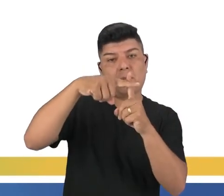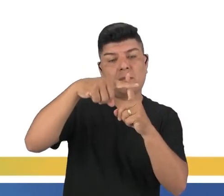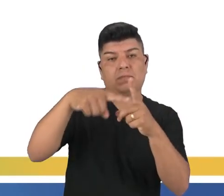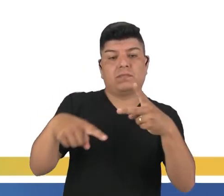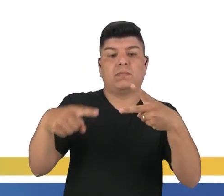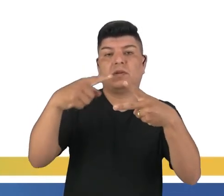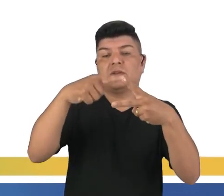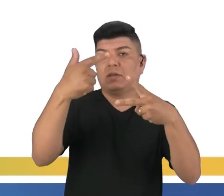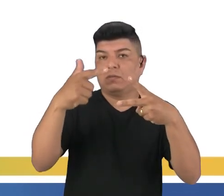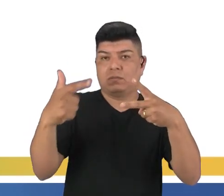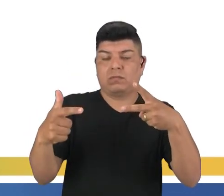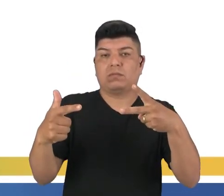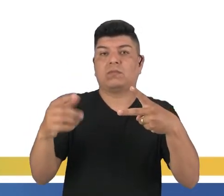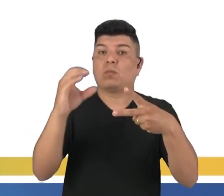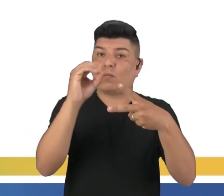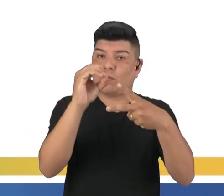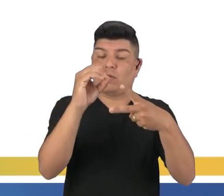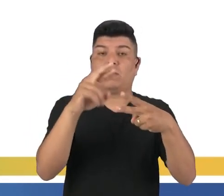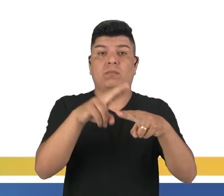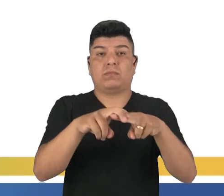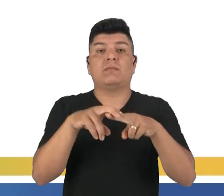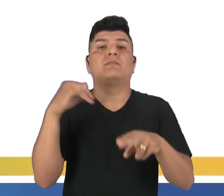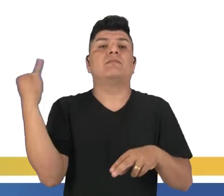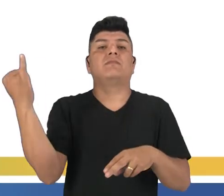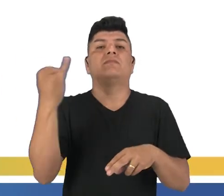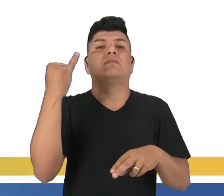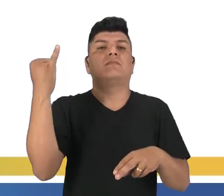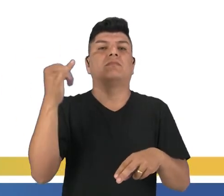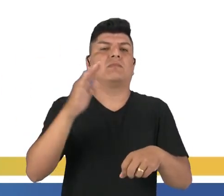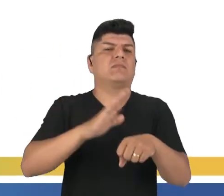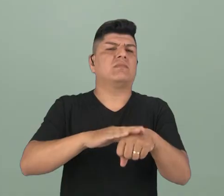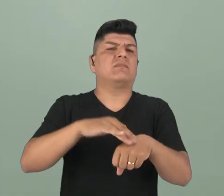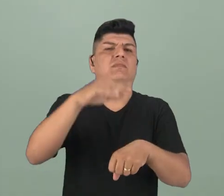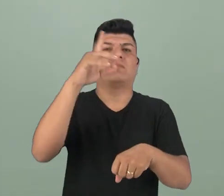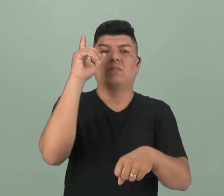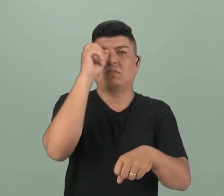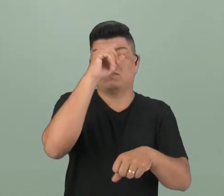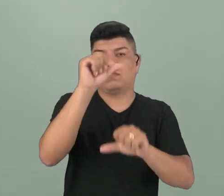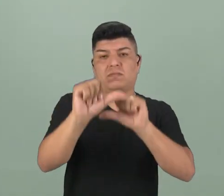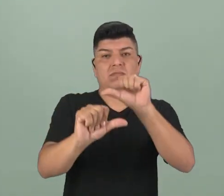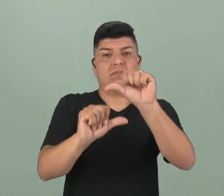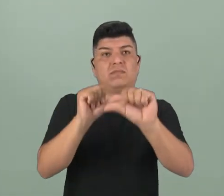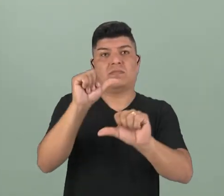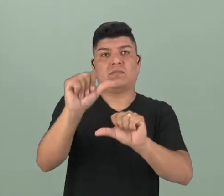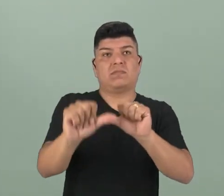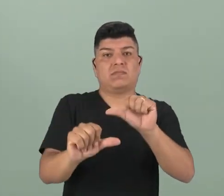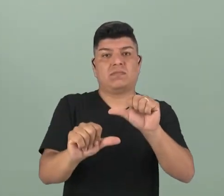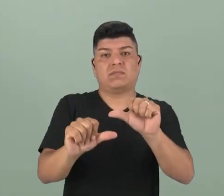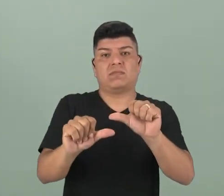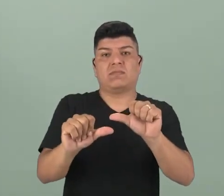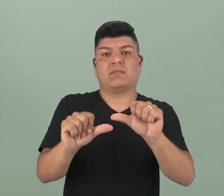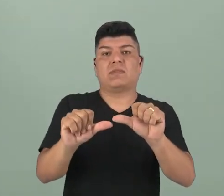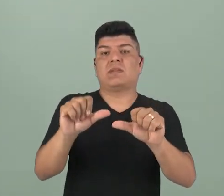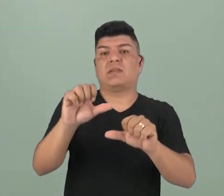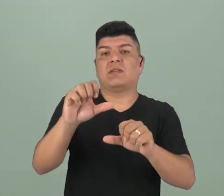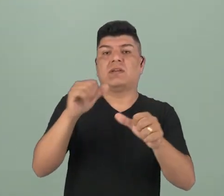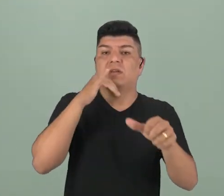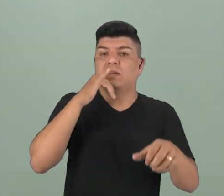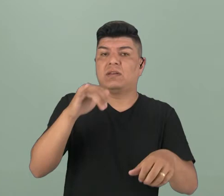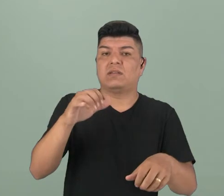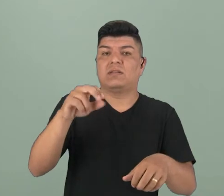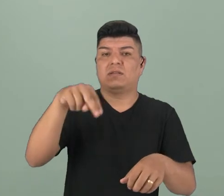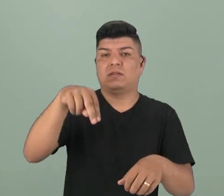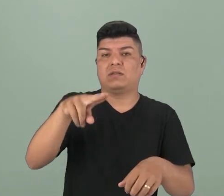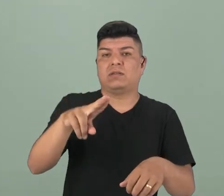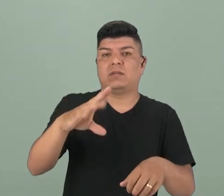sem carga. Agora, muito interessante, por que é muito mais difícil transformar energia nuclear do que a energia